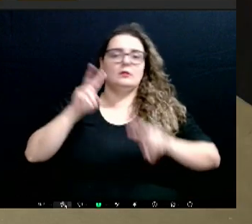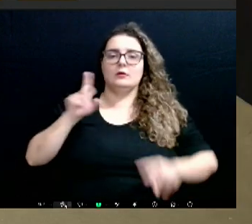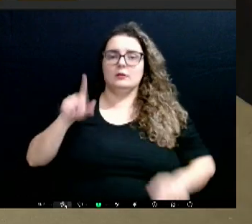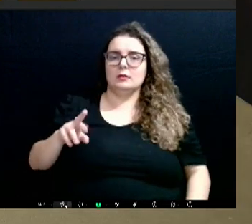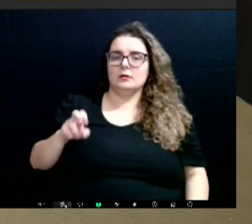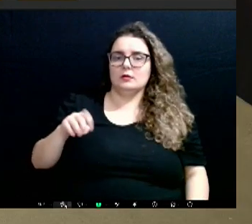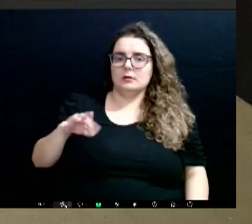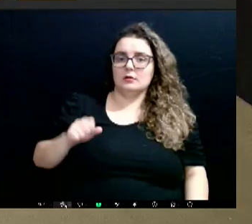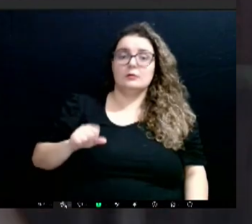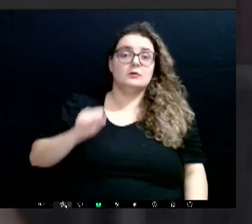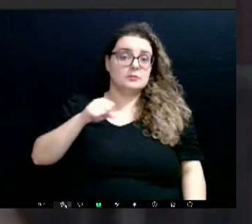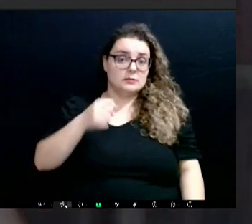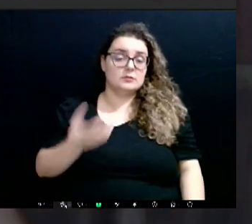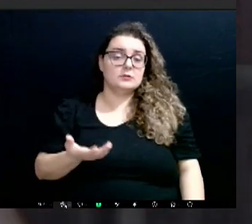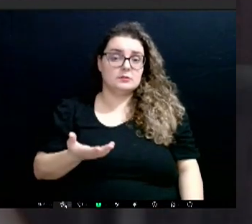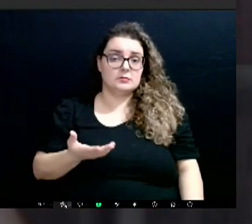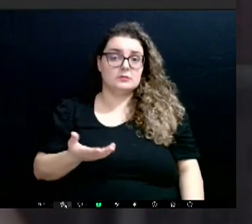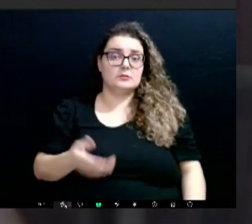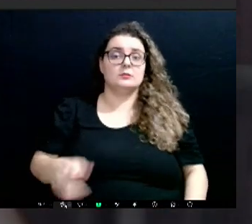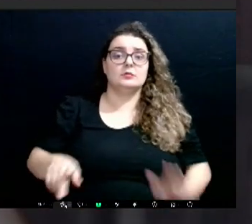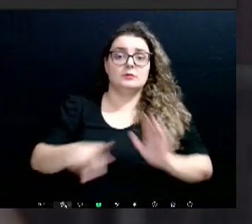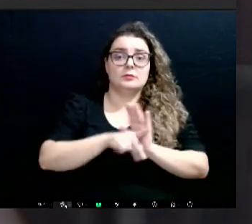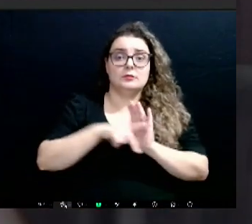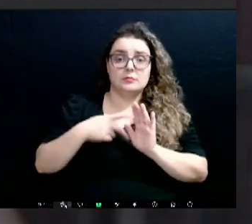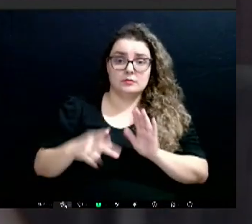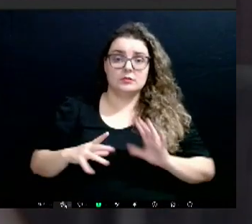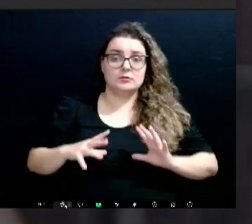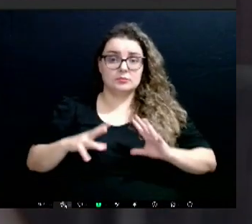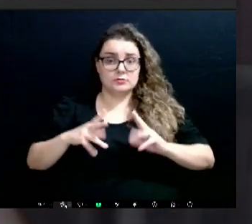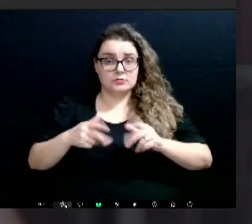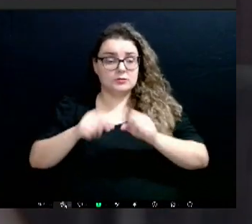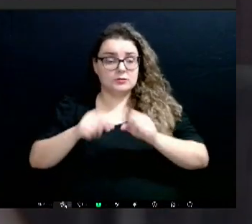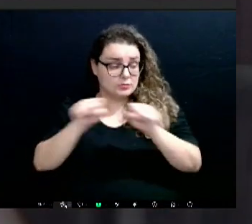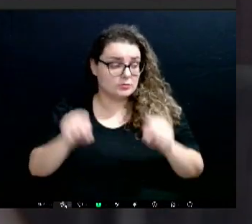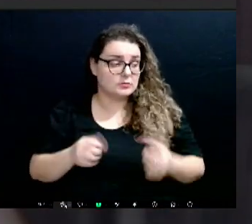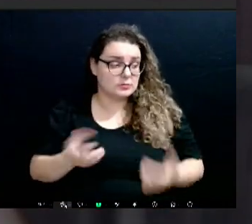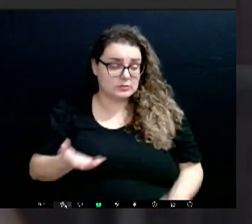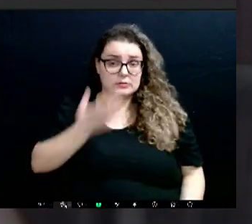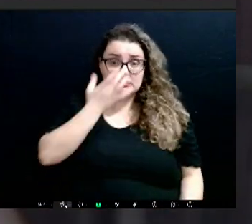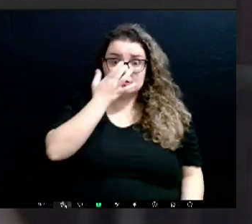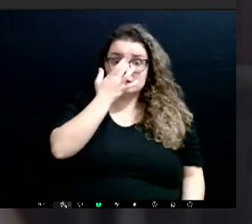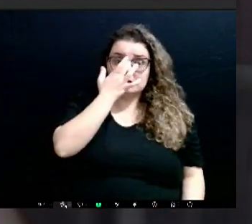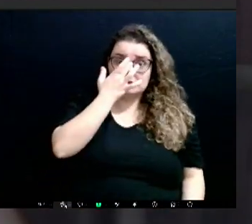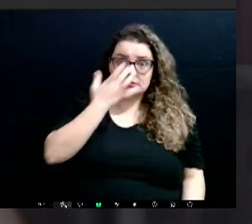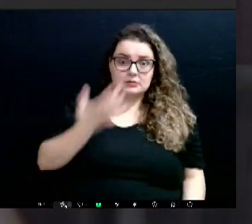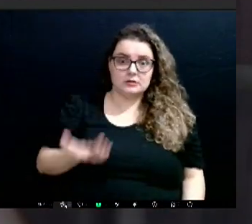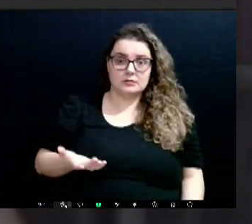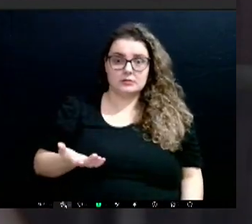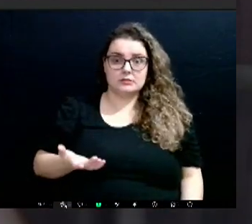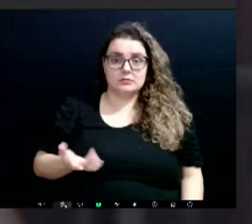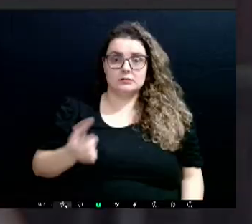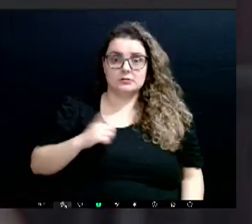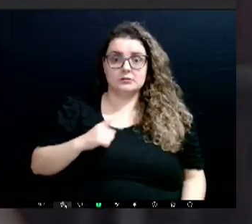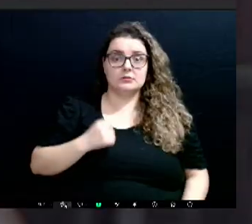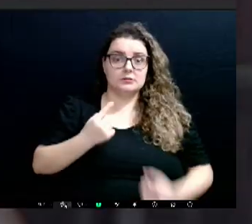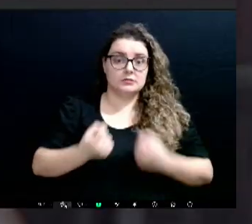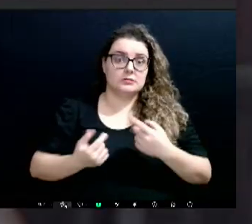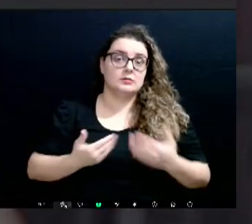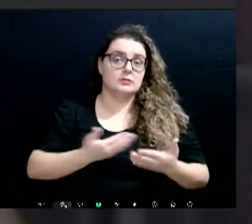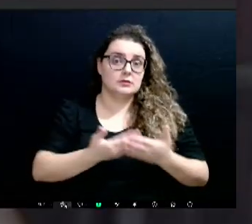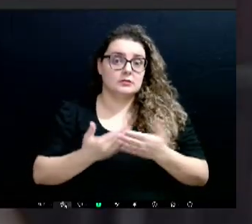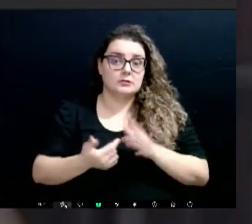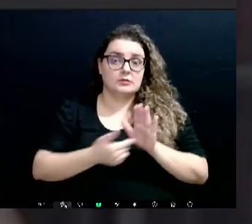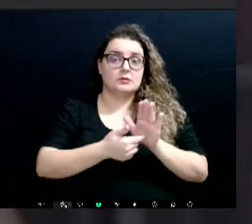mesmo. E faz parte de todo esse sistema. Até tem alguns estudos que mostram que, para